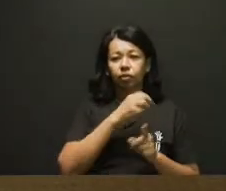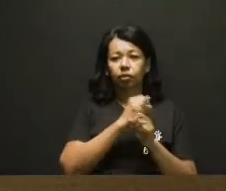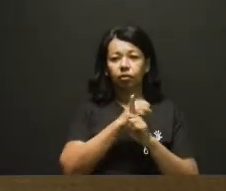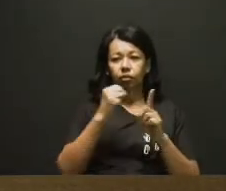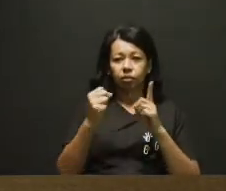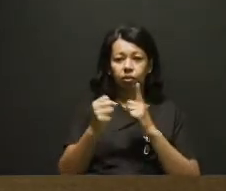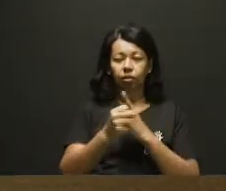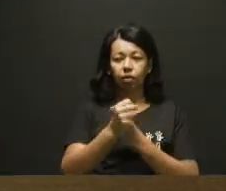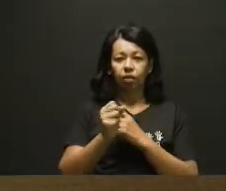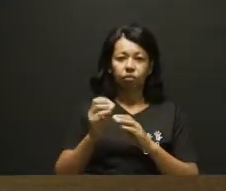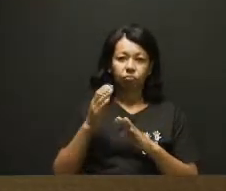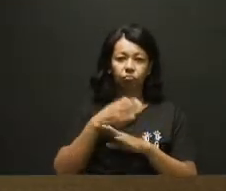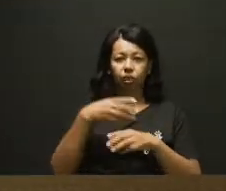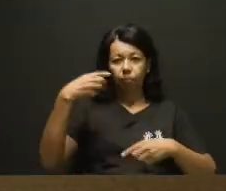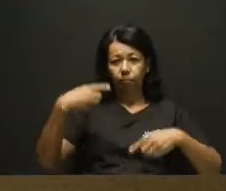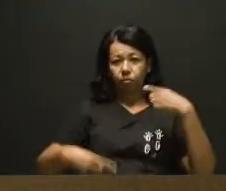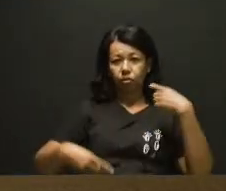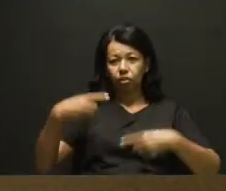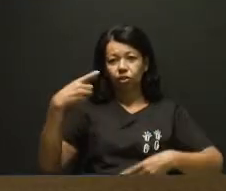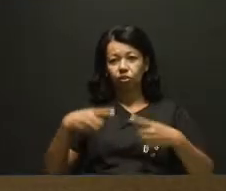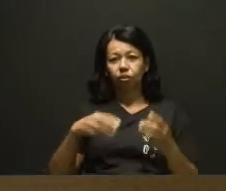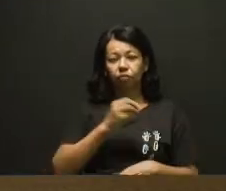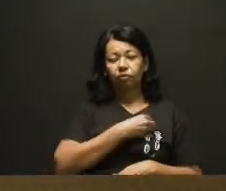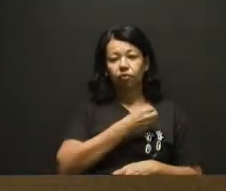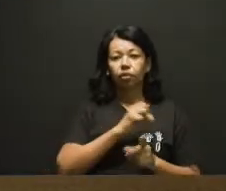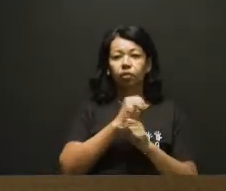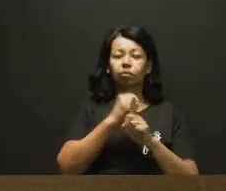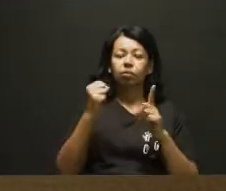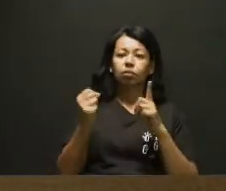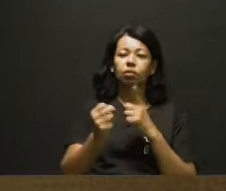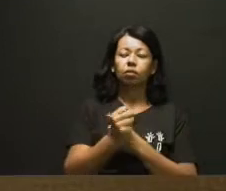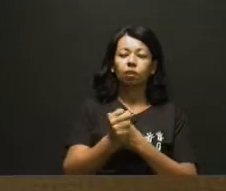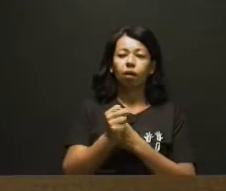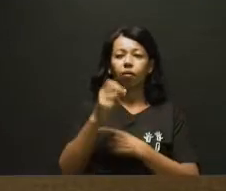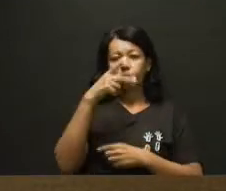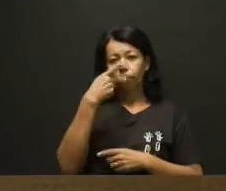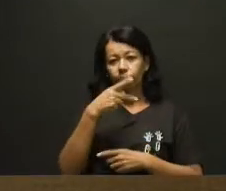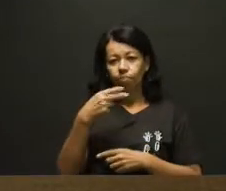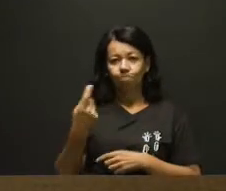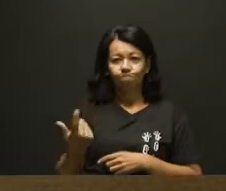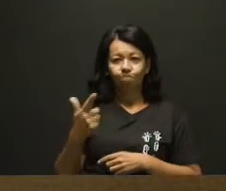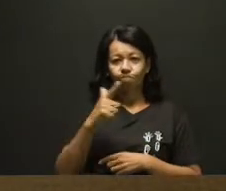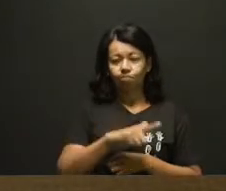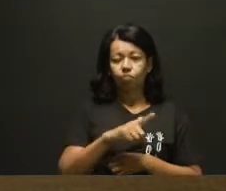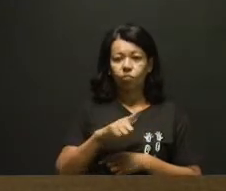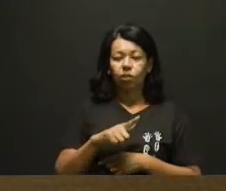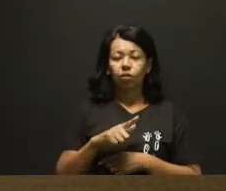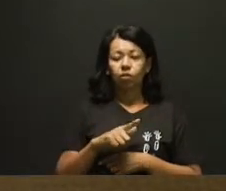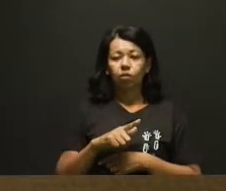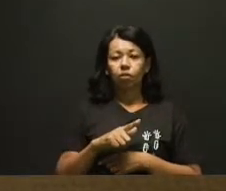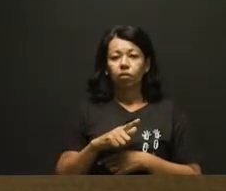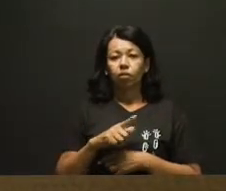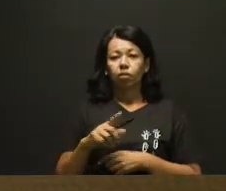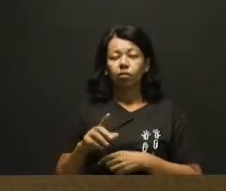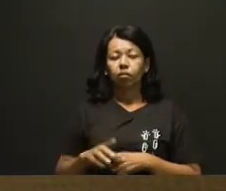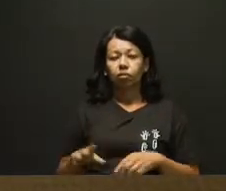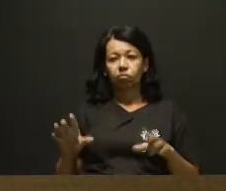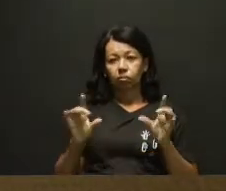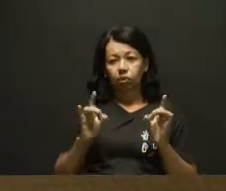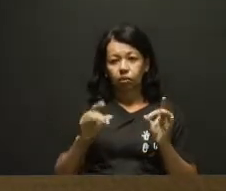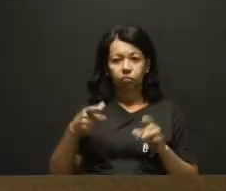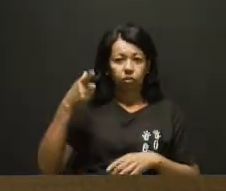política da nossa sociedade o assunto específico que está na nossa causa